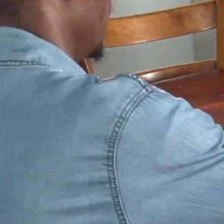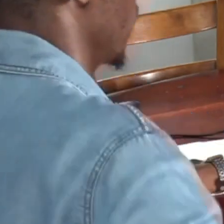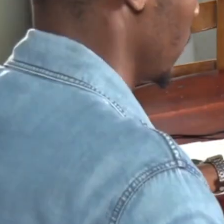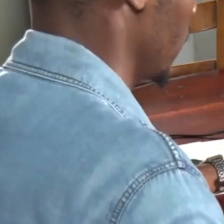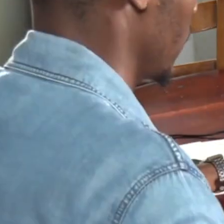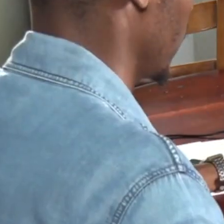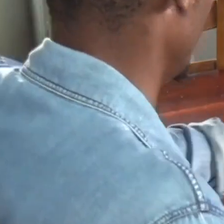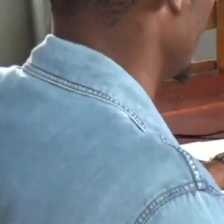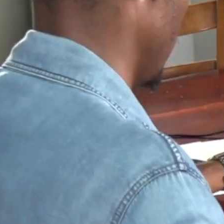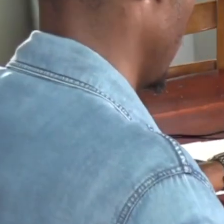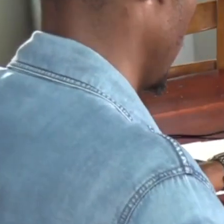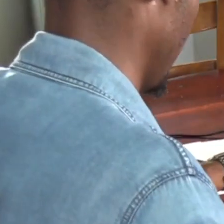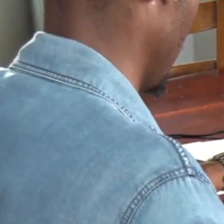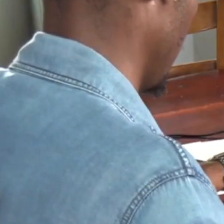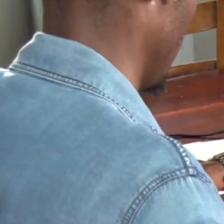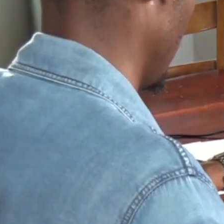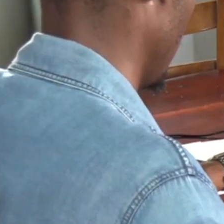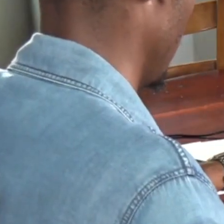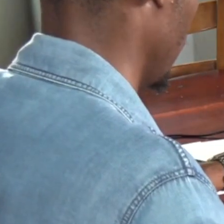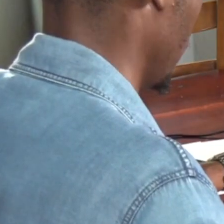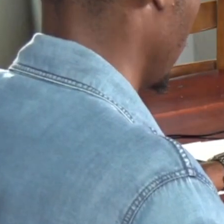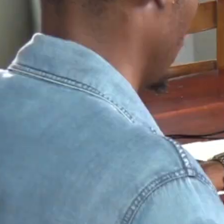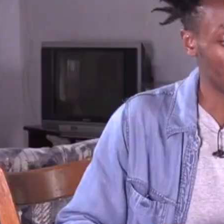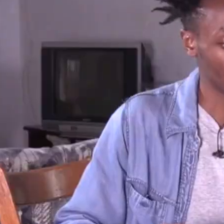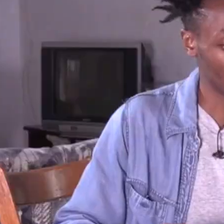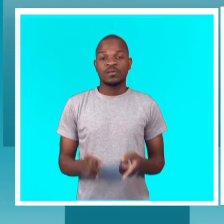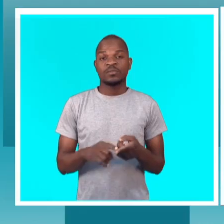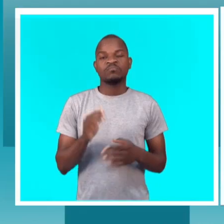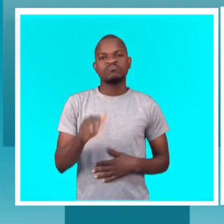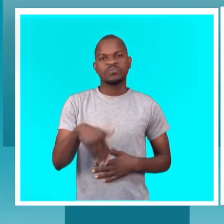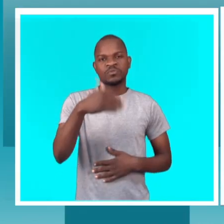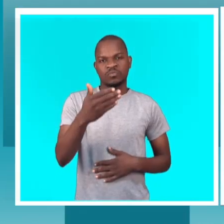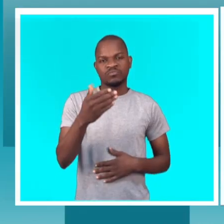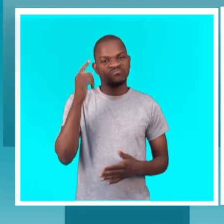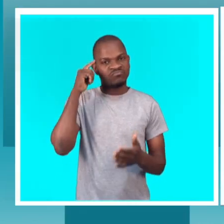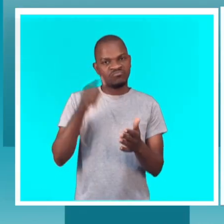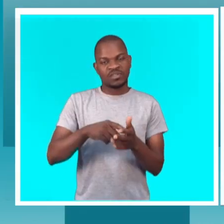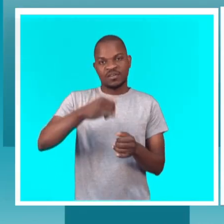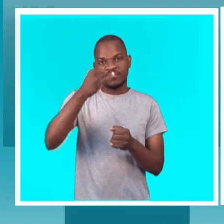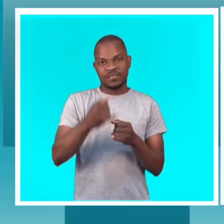é omeletes, não precisam ovos. Mas agradeço pelo love. Temos aqui o projeto do final,